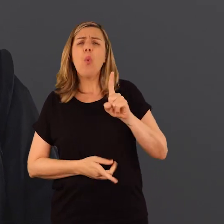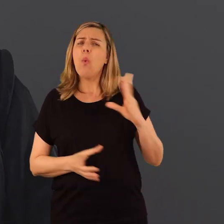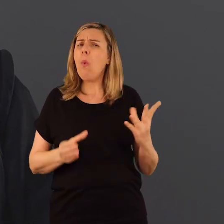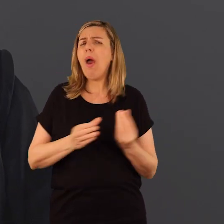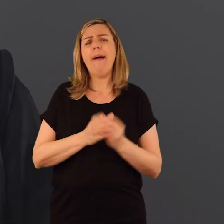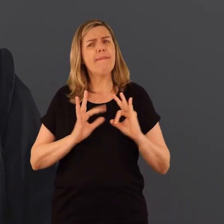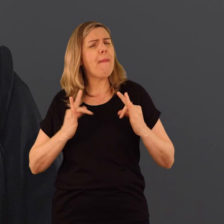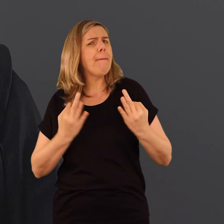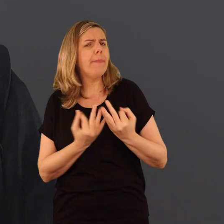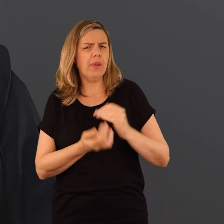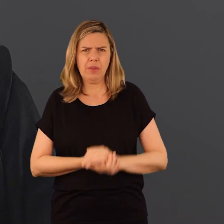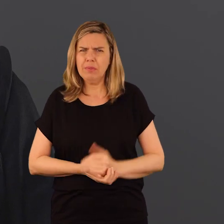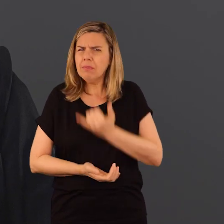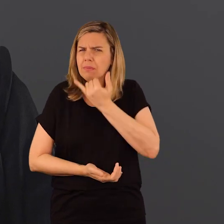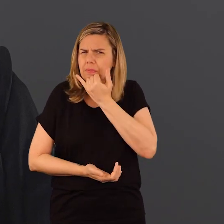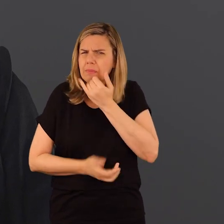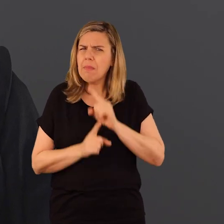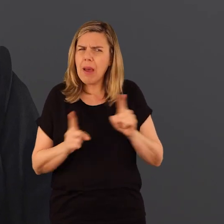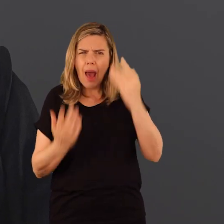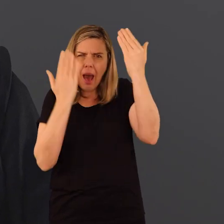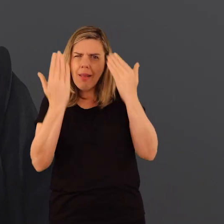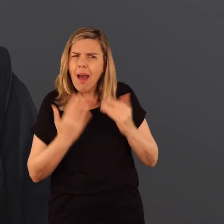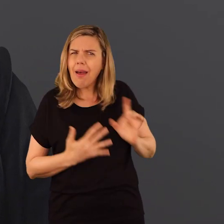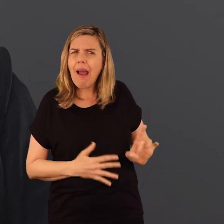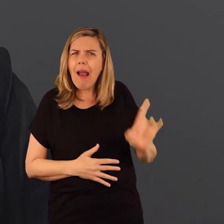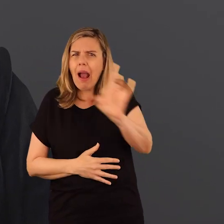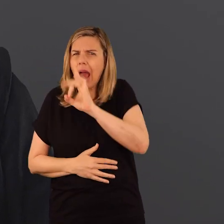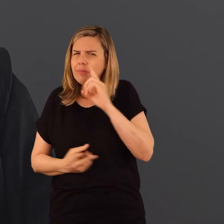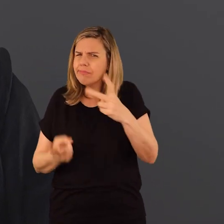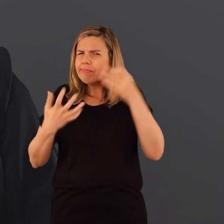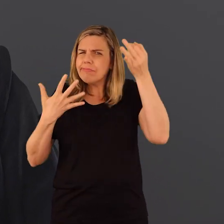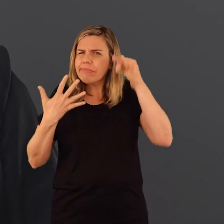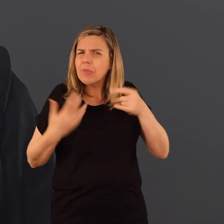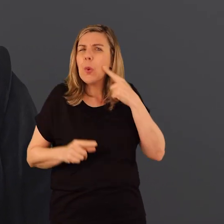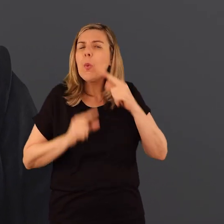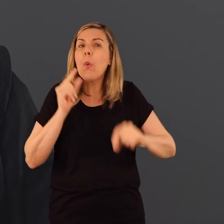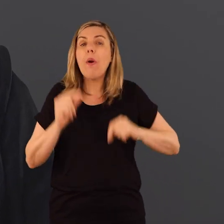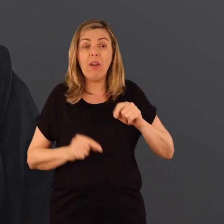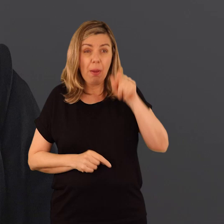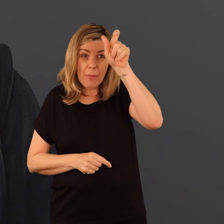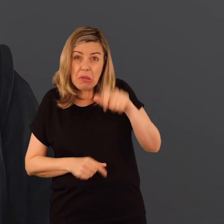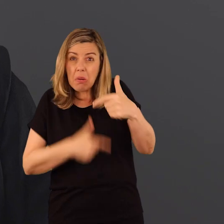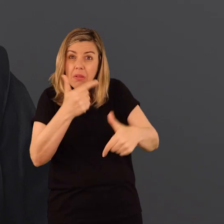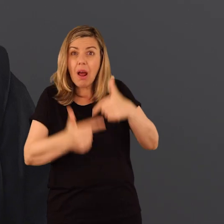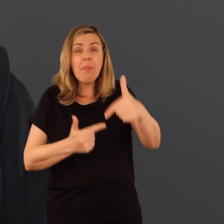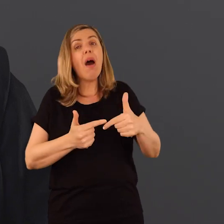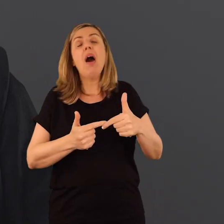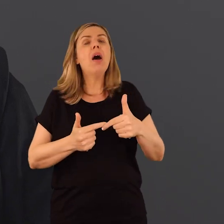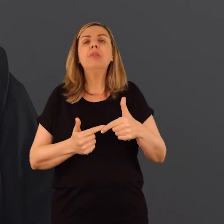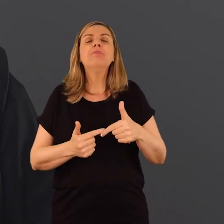membros da família. Mas quando a gente analisa os casos, a gente verifica que esses trabalhadores,